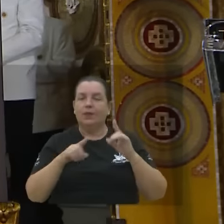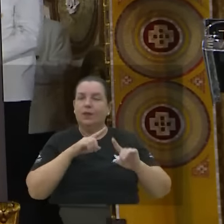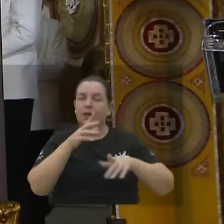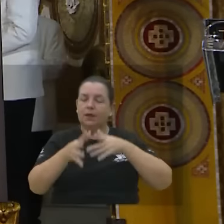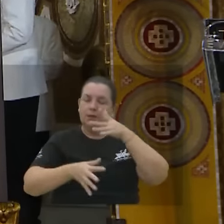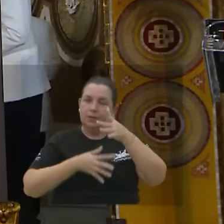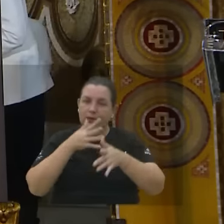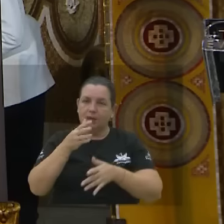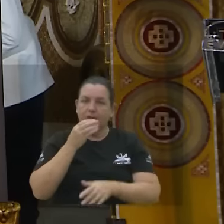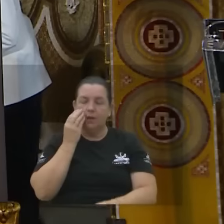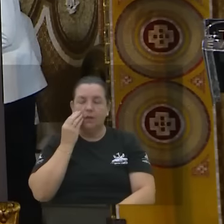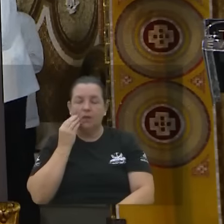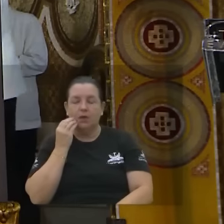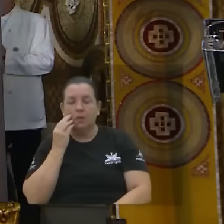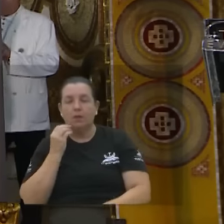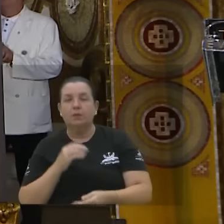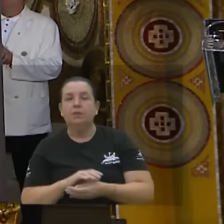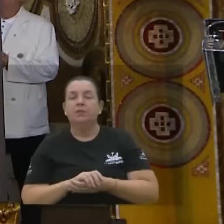Pelos